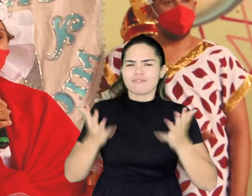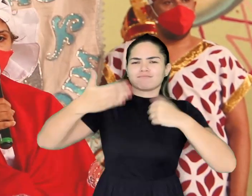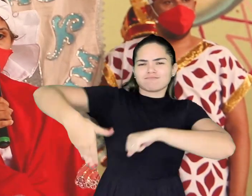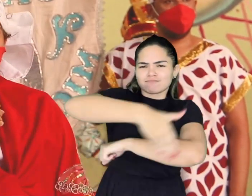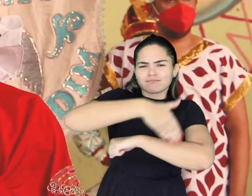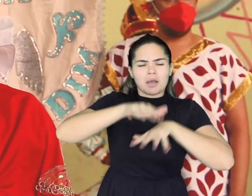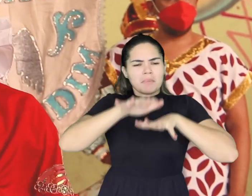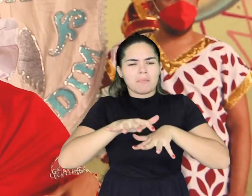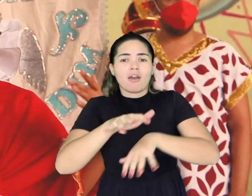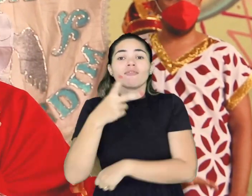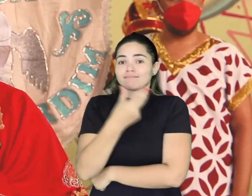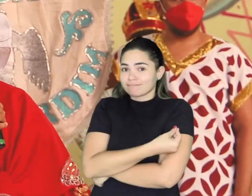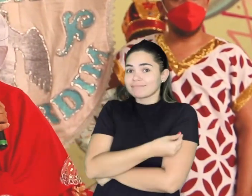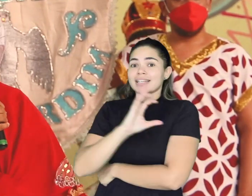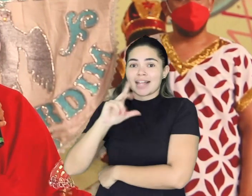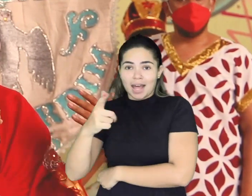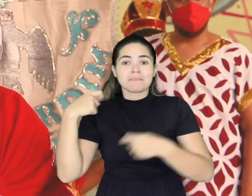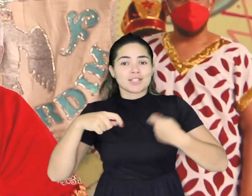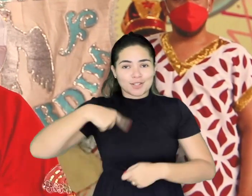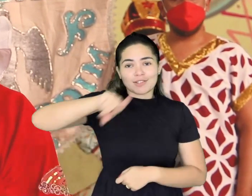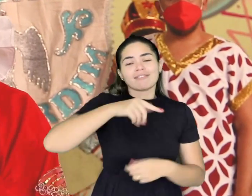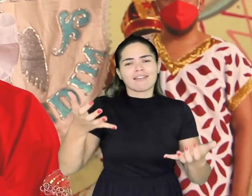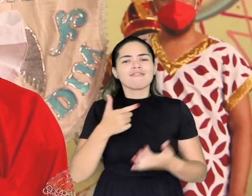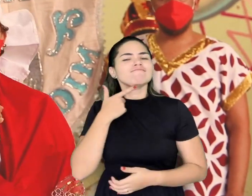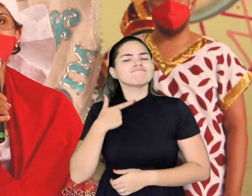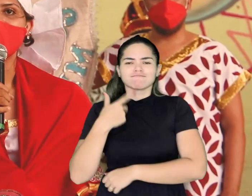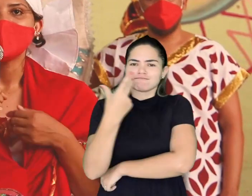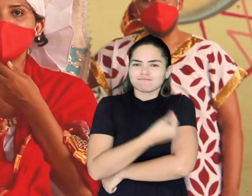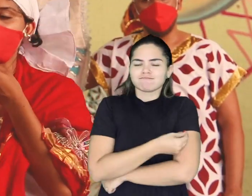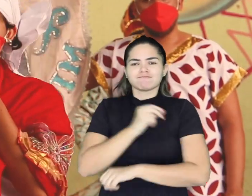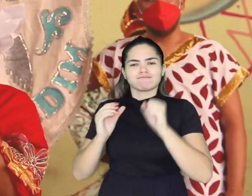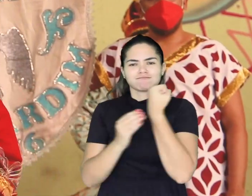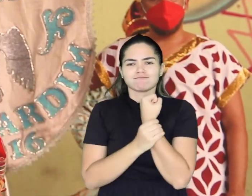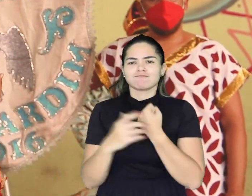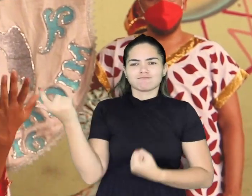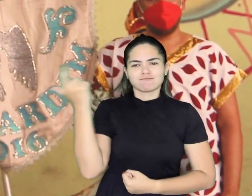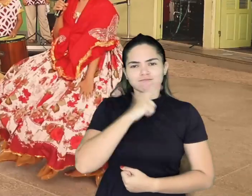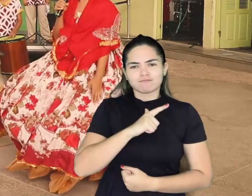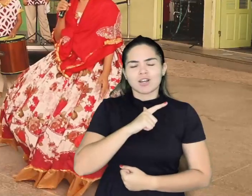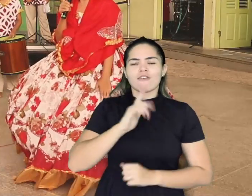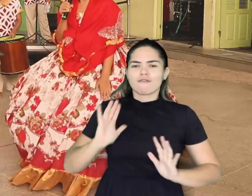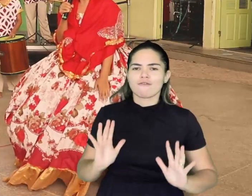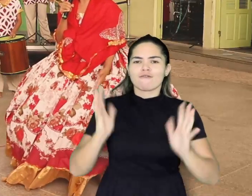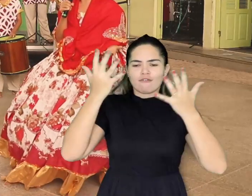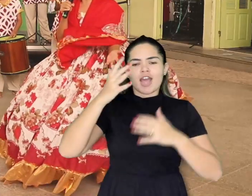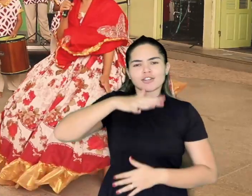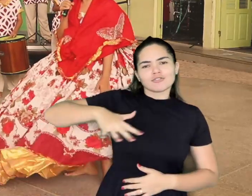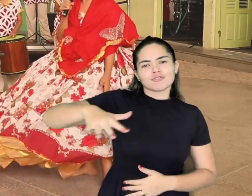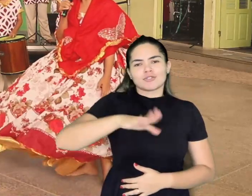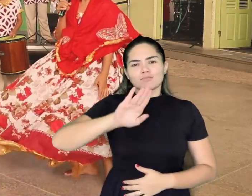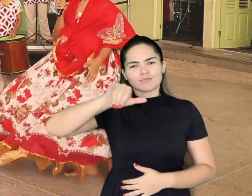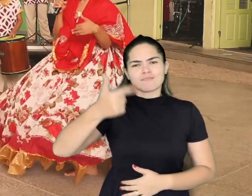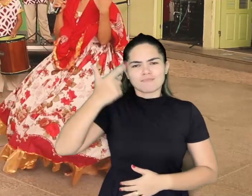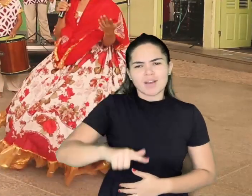e sair nas ruas com a vacina, né, que a gente tanto quer, para poder nos proteger e poder fazer muita festa por esse